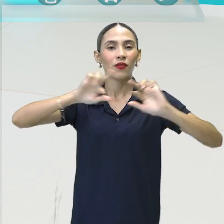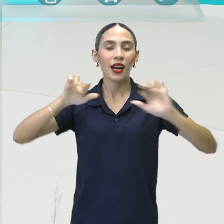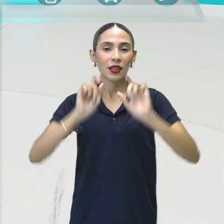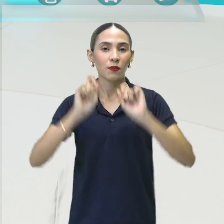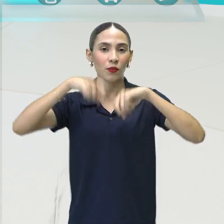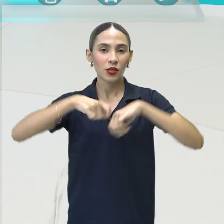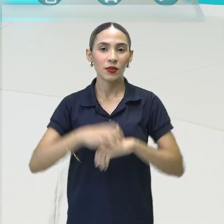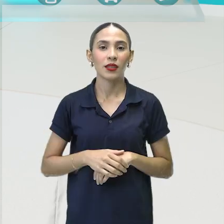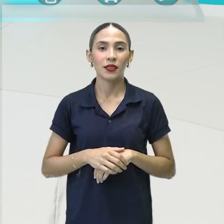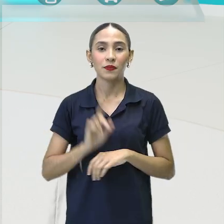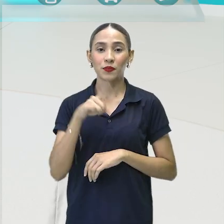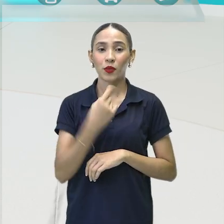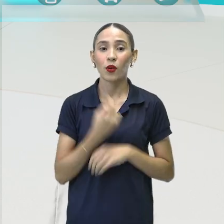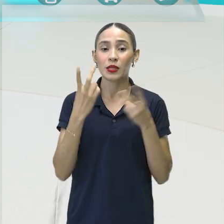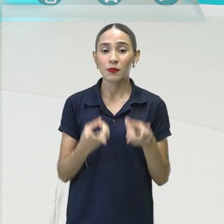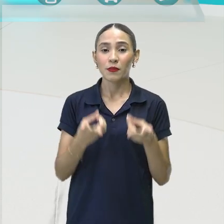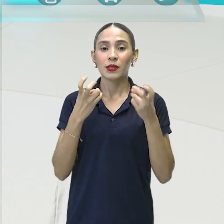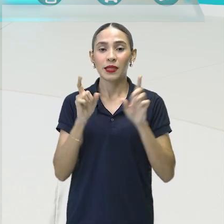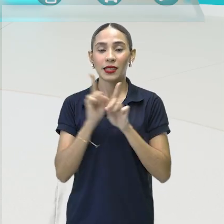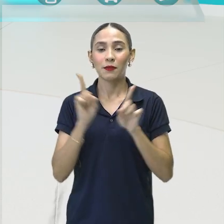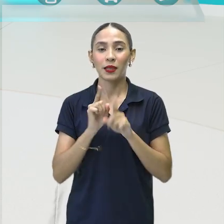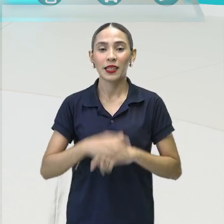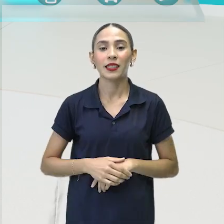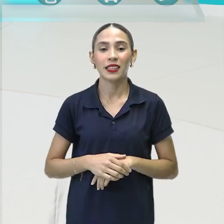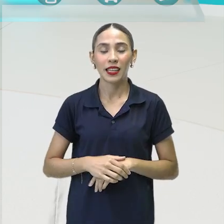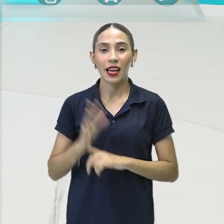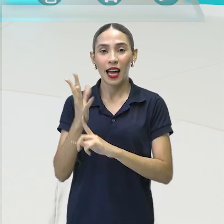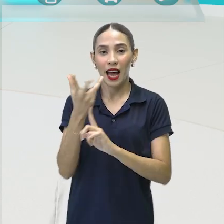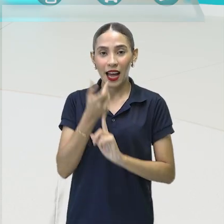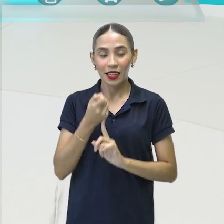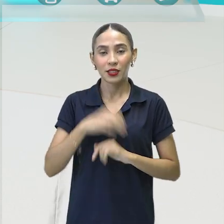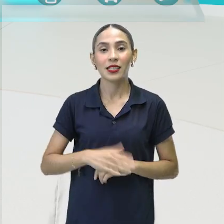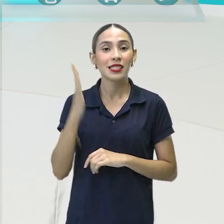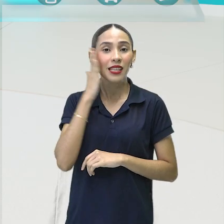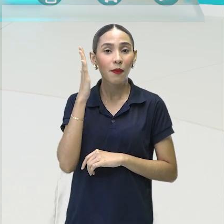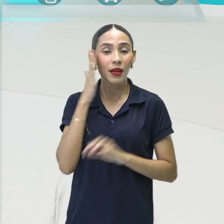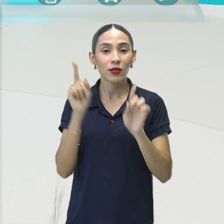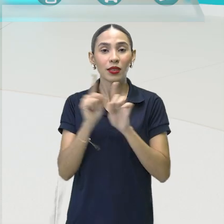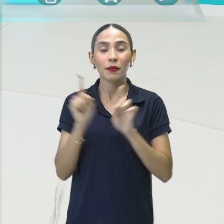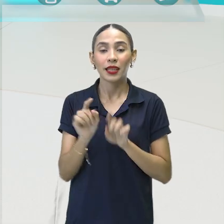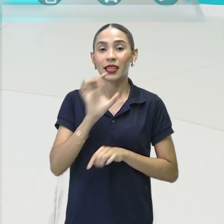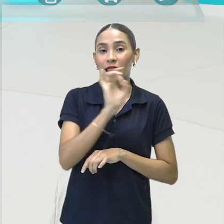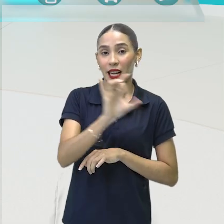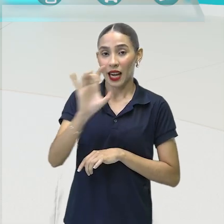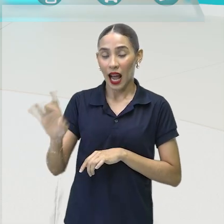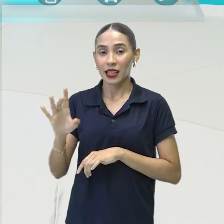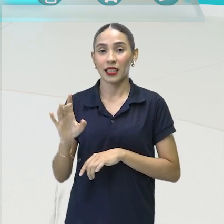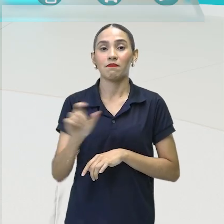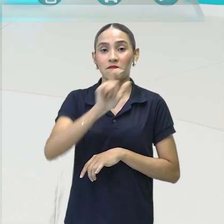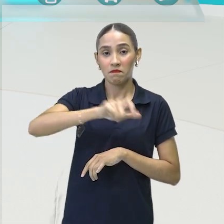várias possibilidades, nós vamos colocar as nossas artes, sabendo que para cada